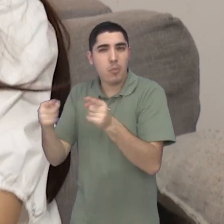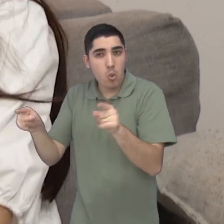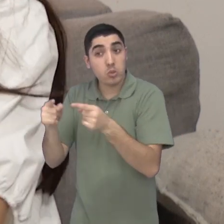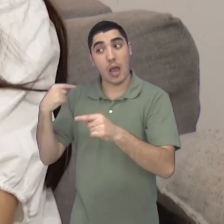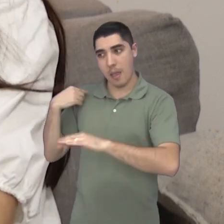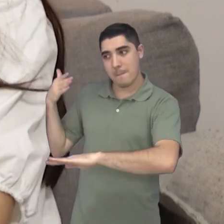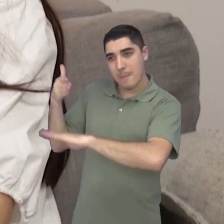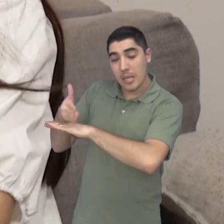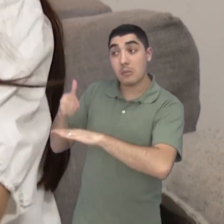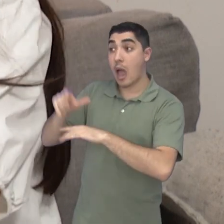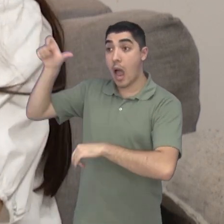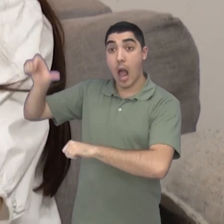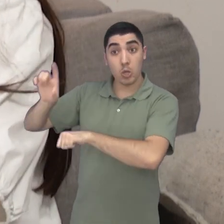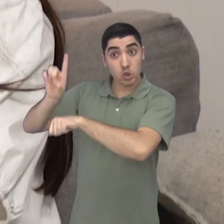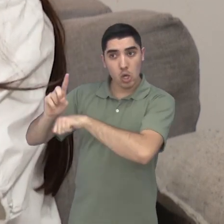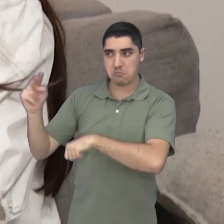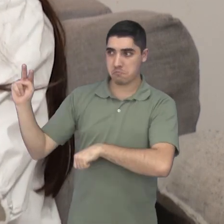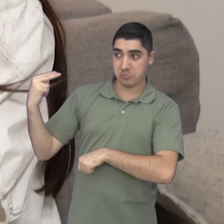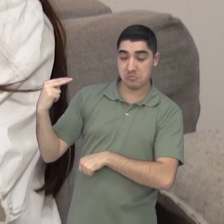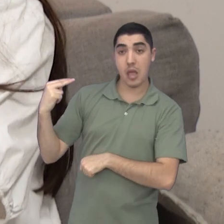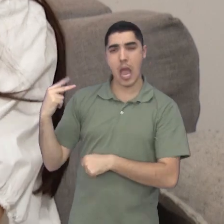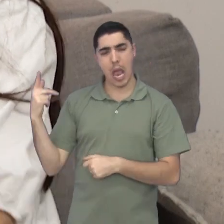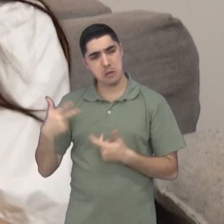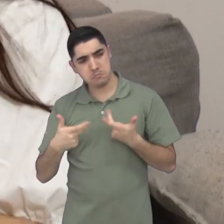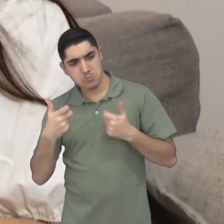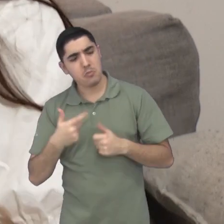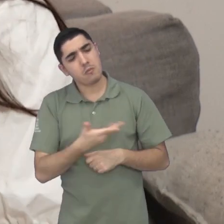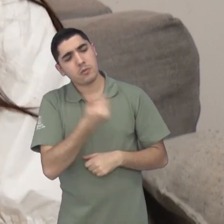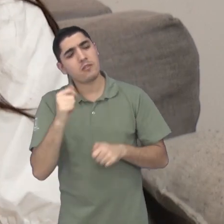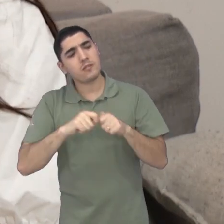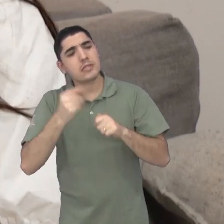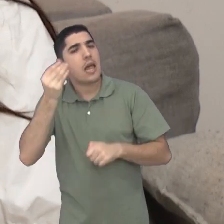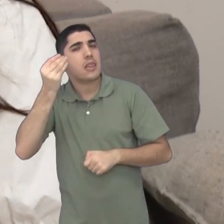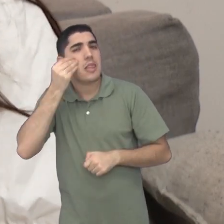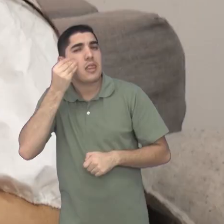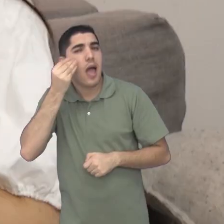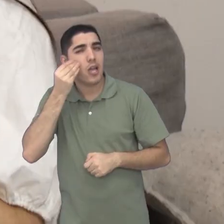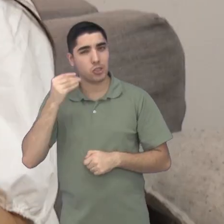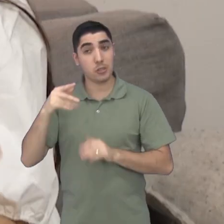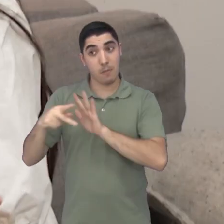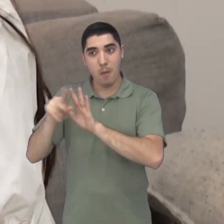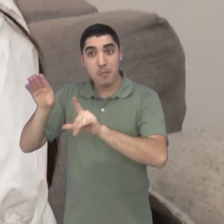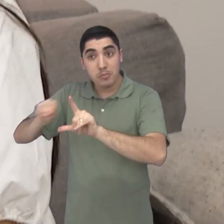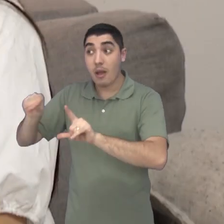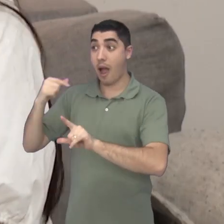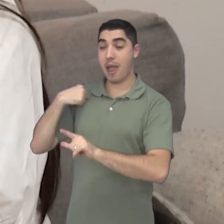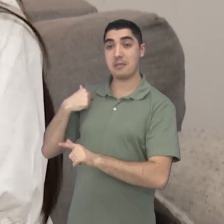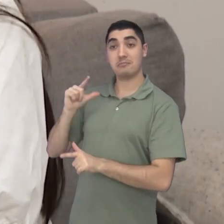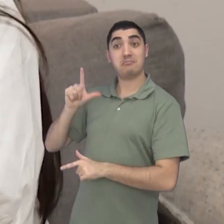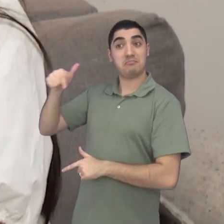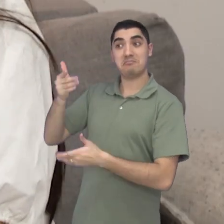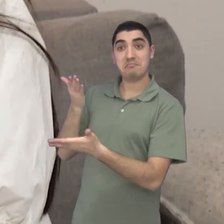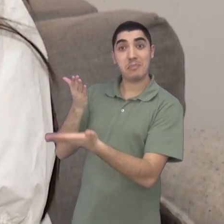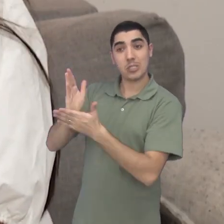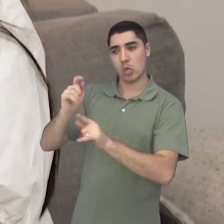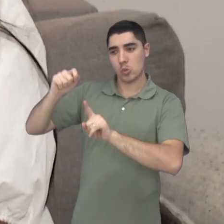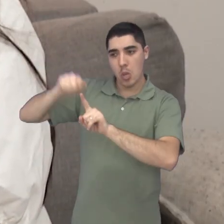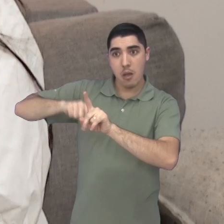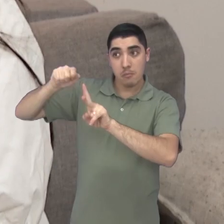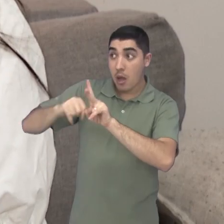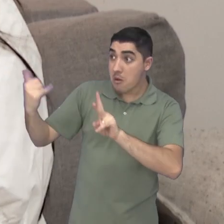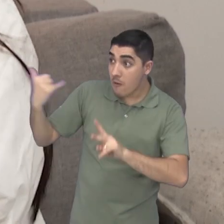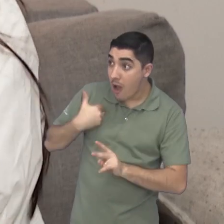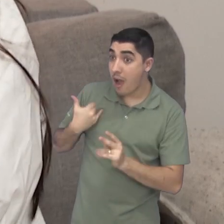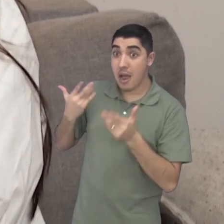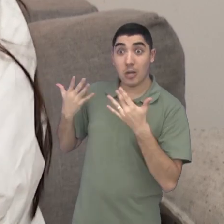daí um diretor me viu lá, e daí ele me chamou pra fazer um teste de dublagem. Deu tudo certo, depois de 2 meses eu recebi a